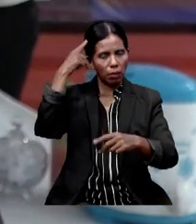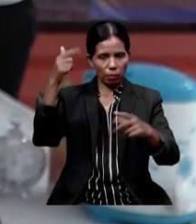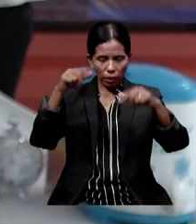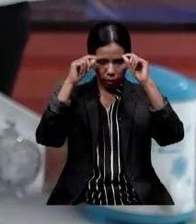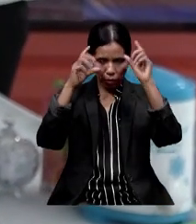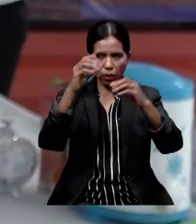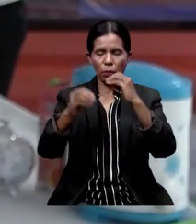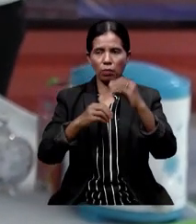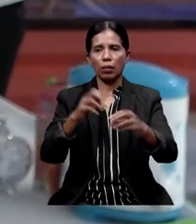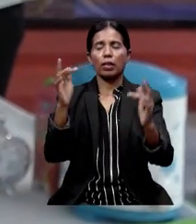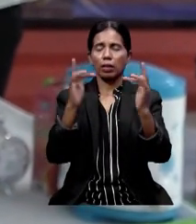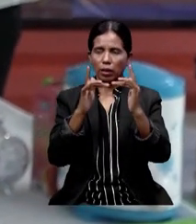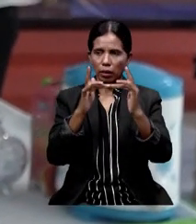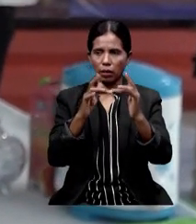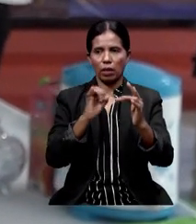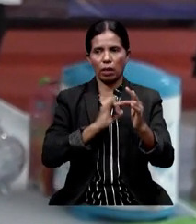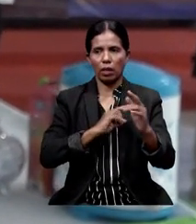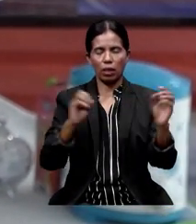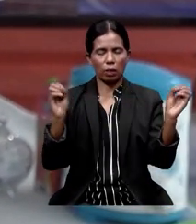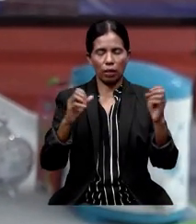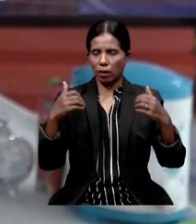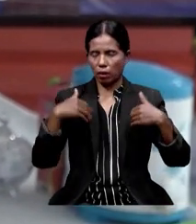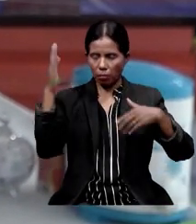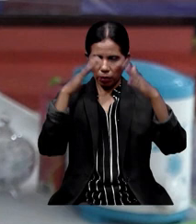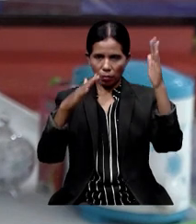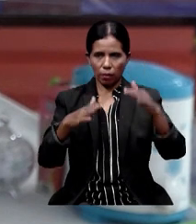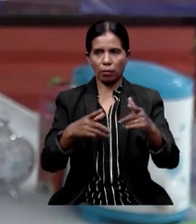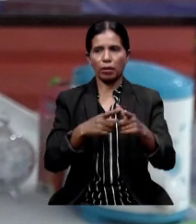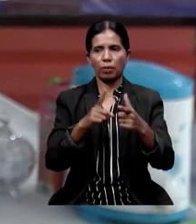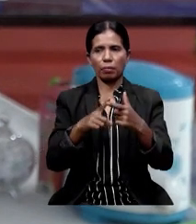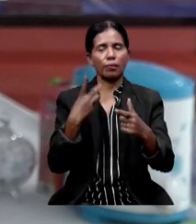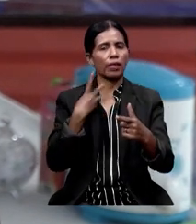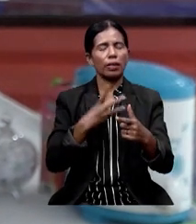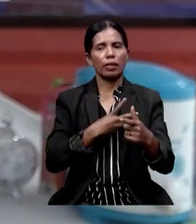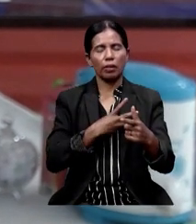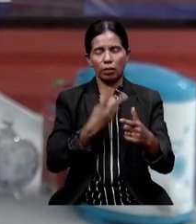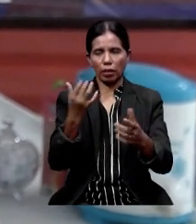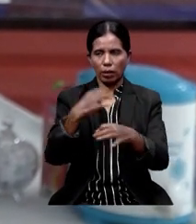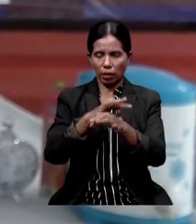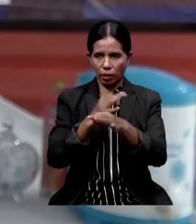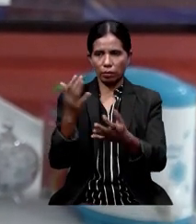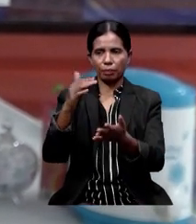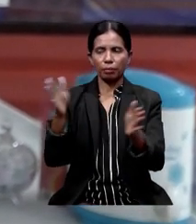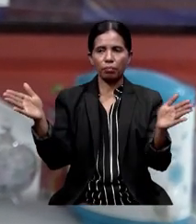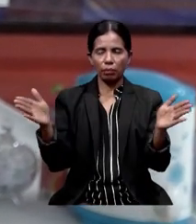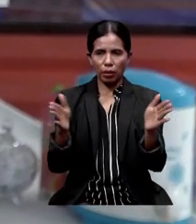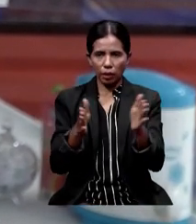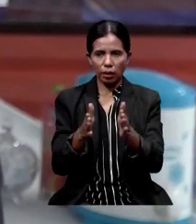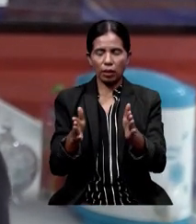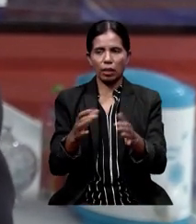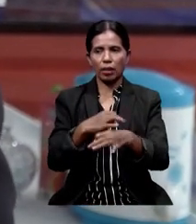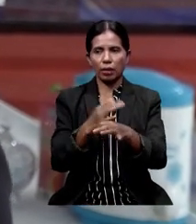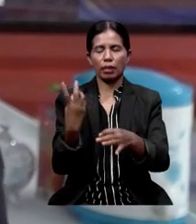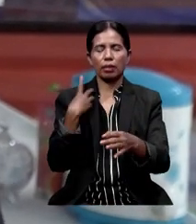quando vai internet, bahau lá do ni problema. Unisang ano ba? Ita si halo reabilitação kik vai